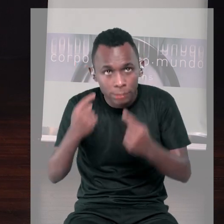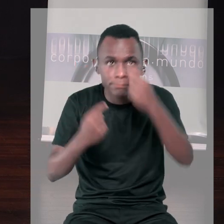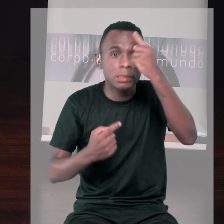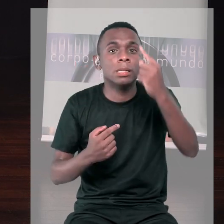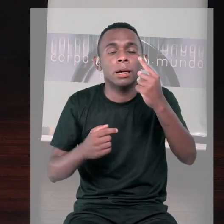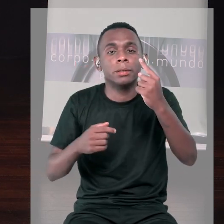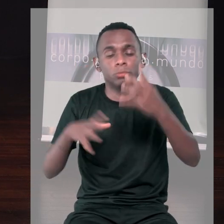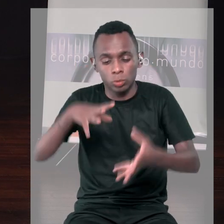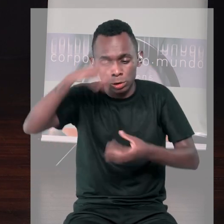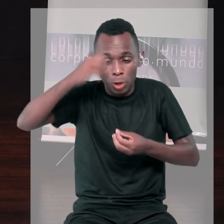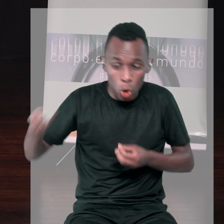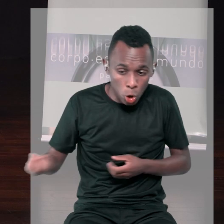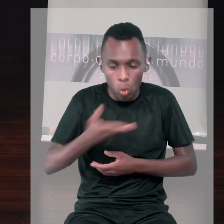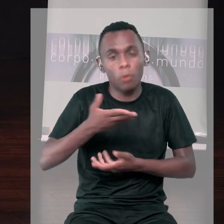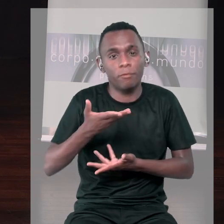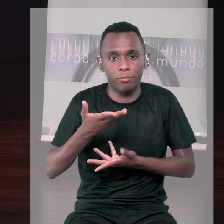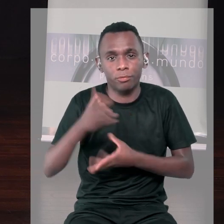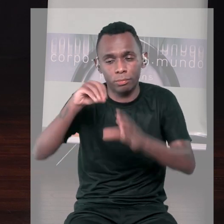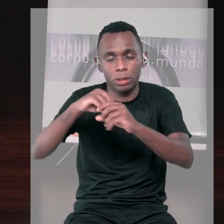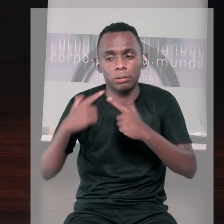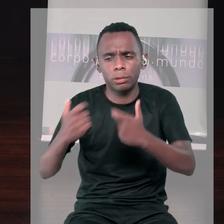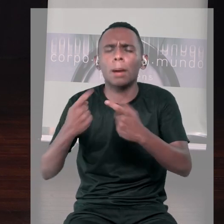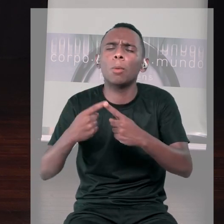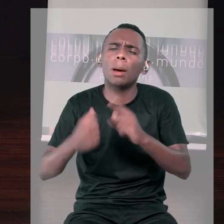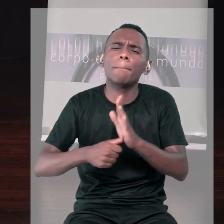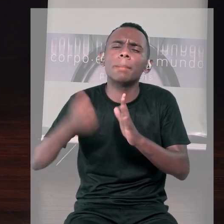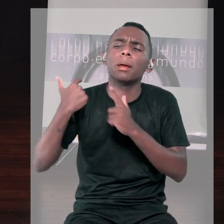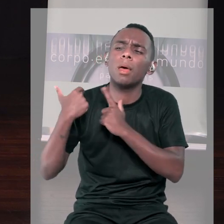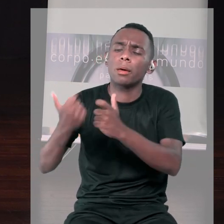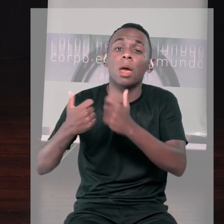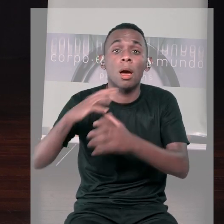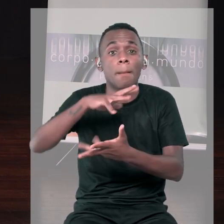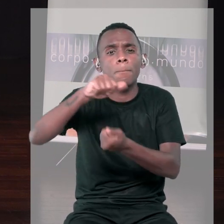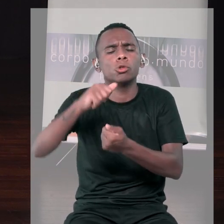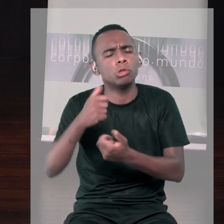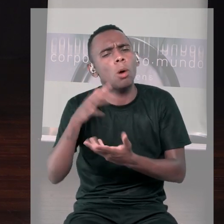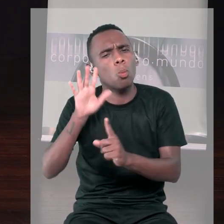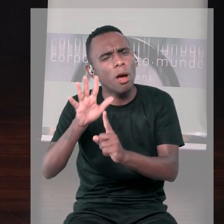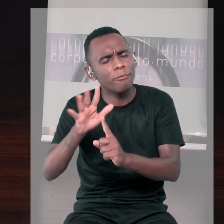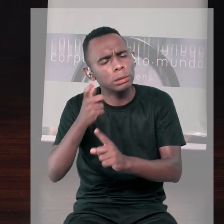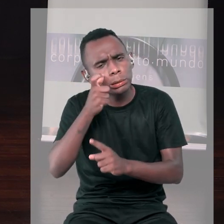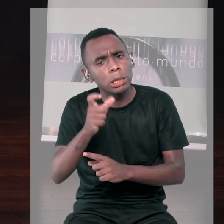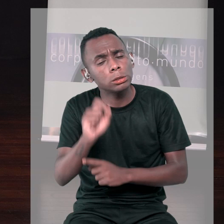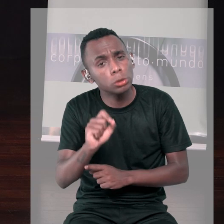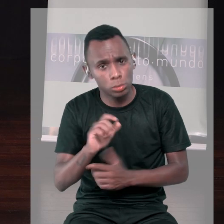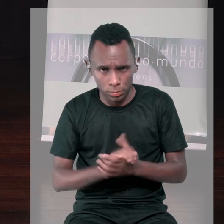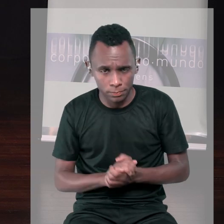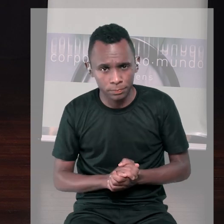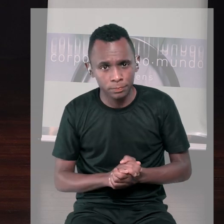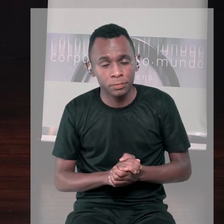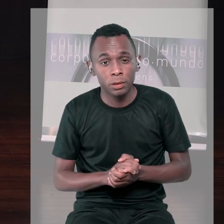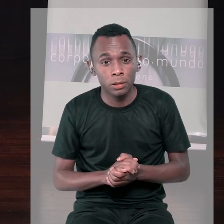espírito da guerra. Porque a Primeira Guerra Mundial ela teve um efeito interessante, porque ela vai